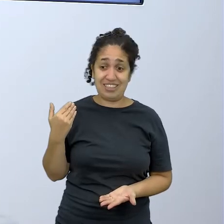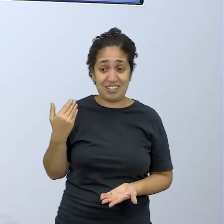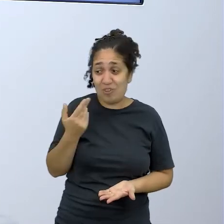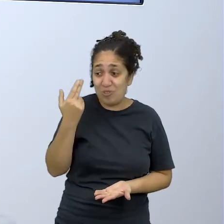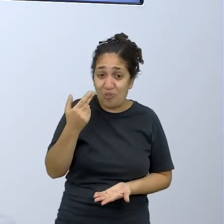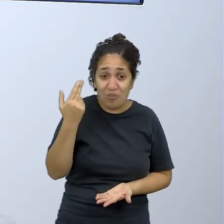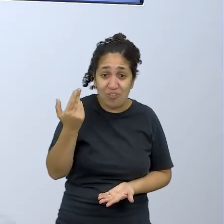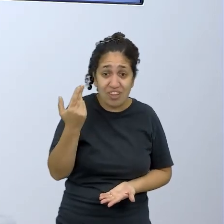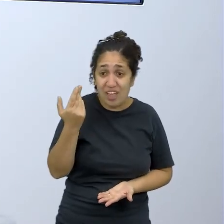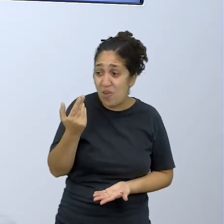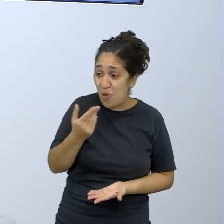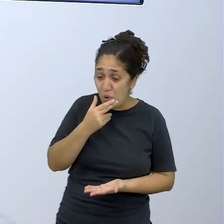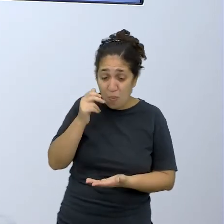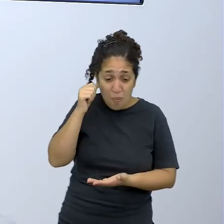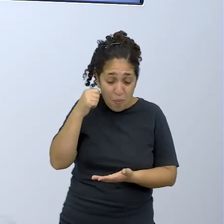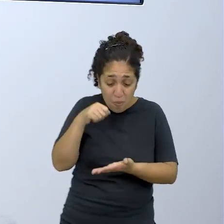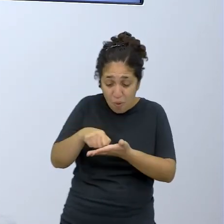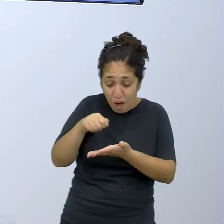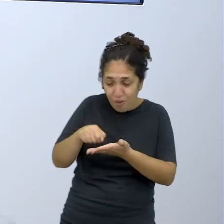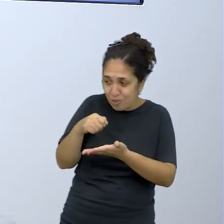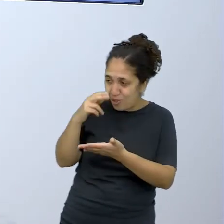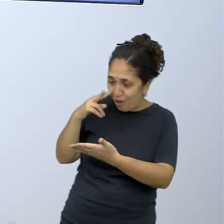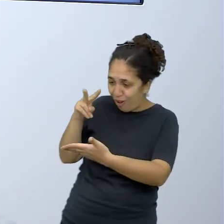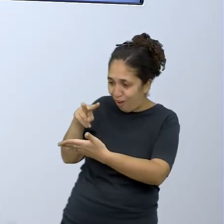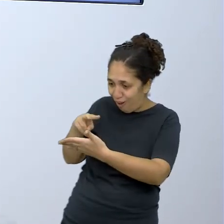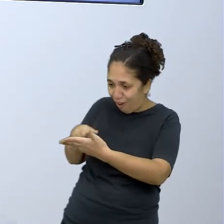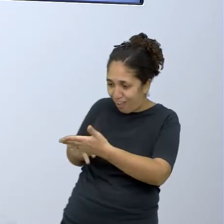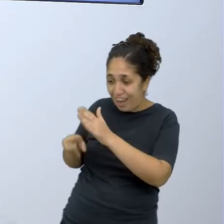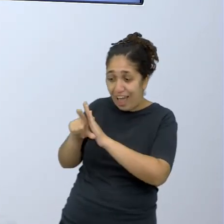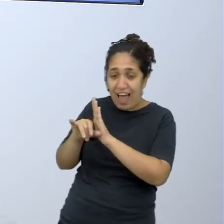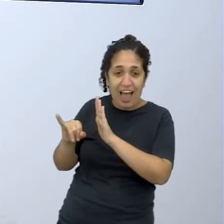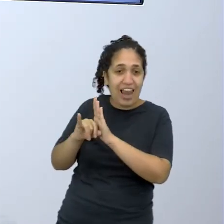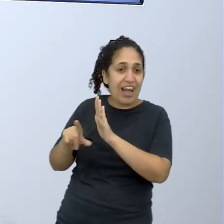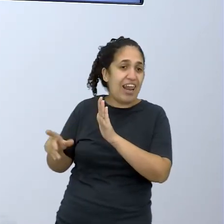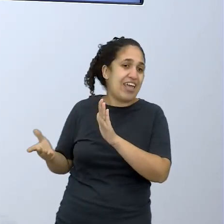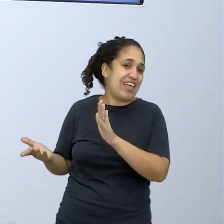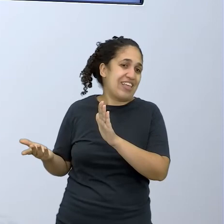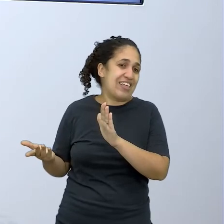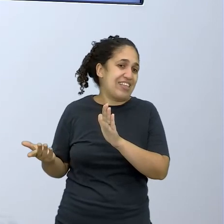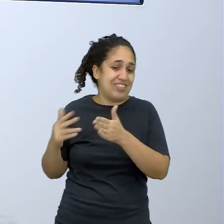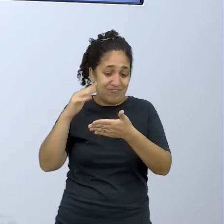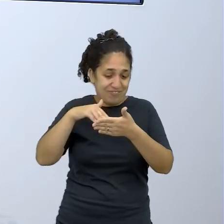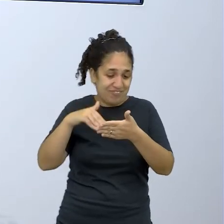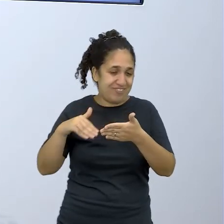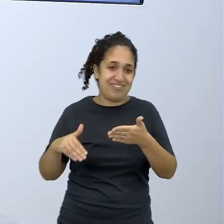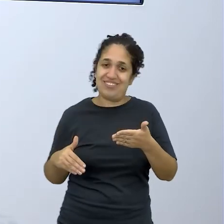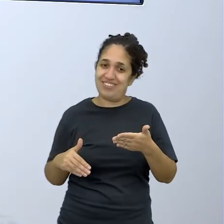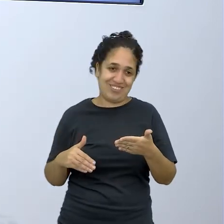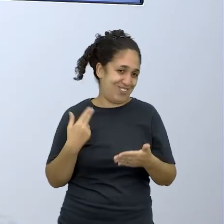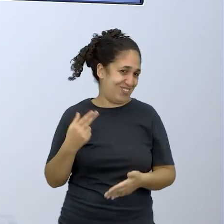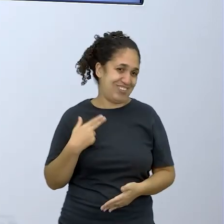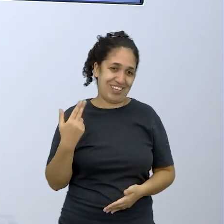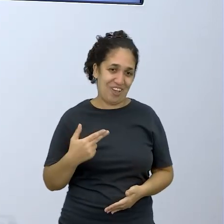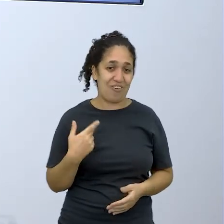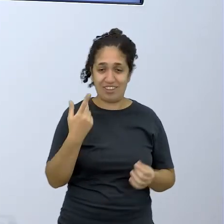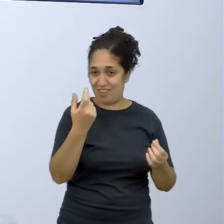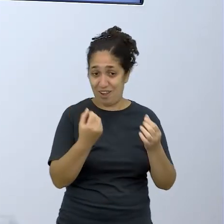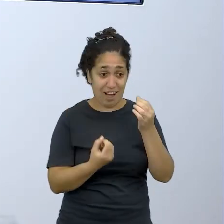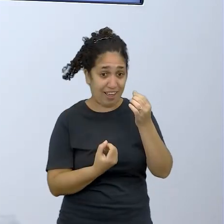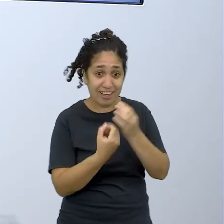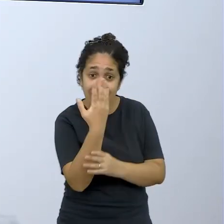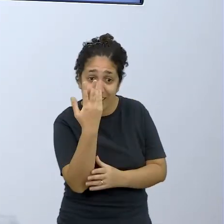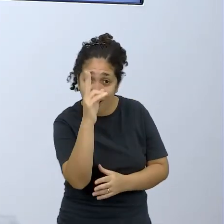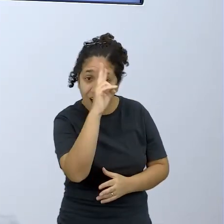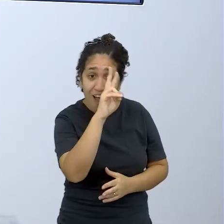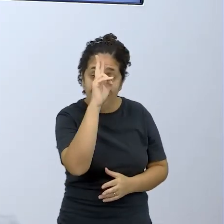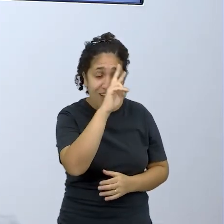tempo do Jonathan Swift ter estudado as leis da proporção de Galileu. Então, ele fez essa história fantasiosa